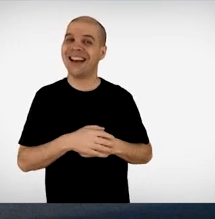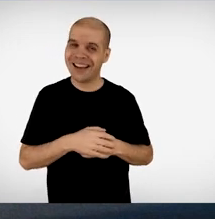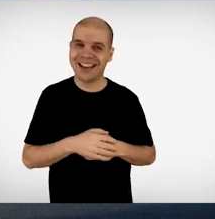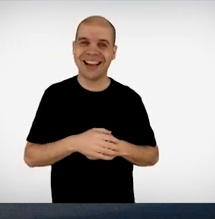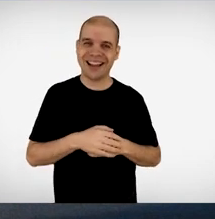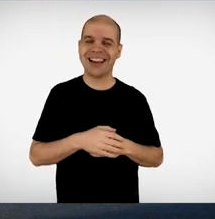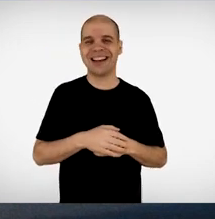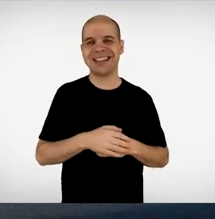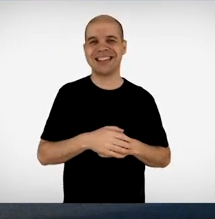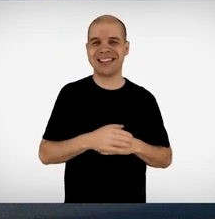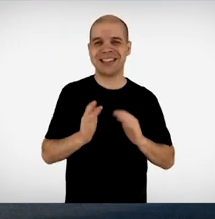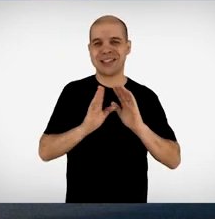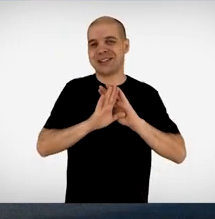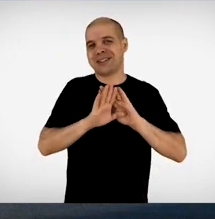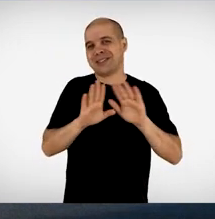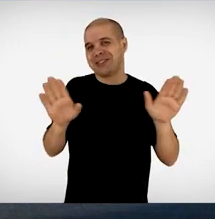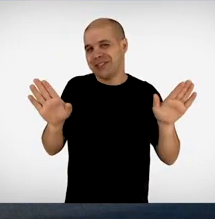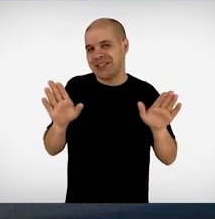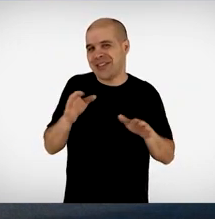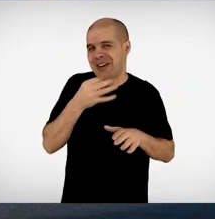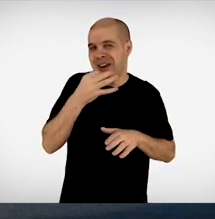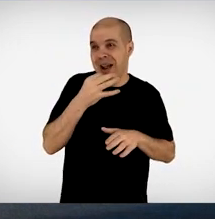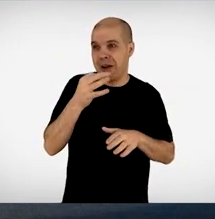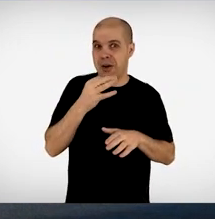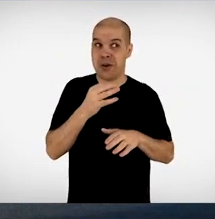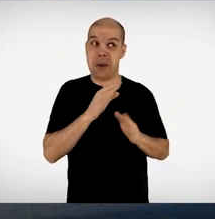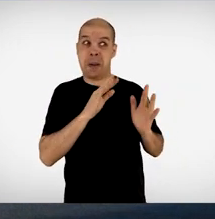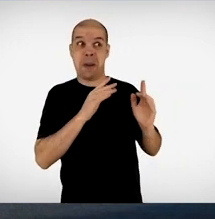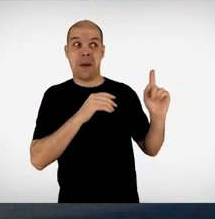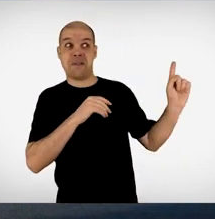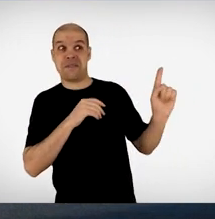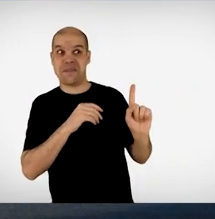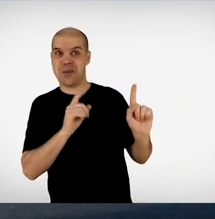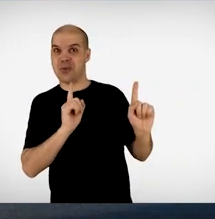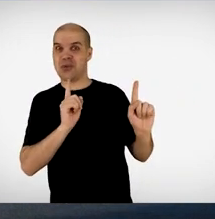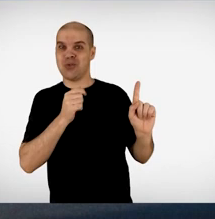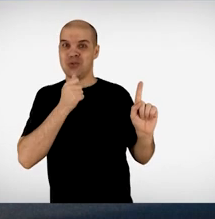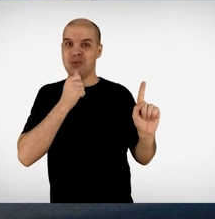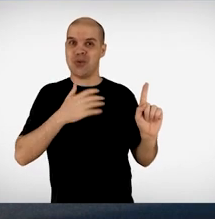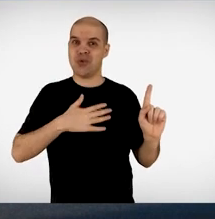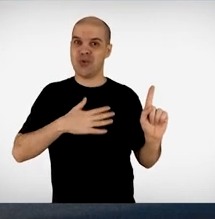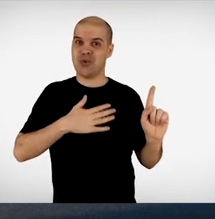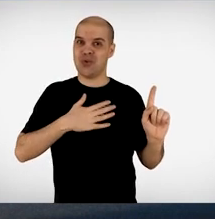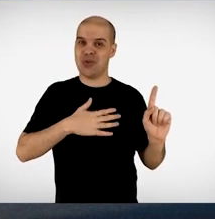Então, a pessoa, às vezes, deseja, não sabe nem o que está falando. Só queria dizer isso. Ainda bem que ele não veio.